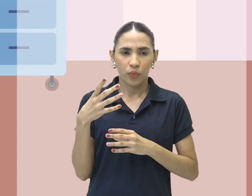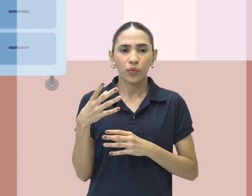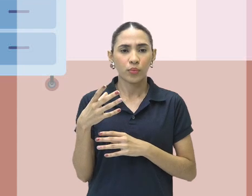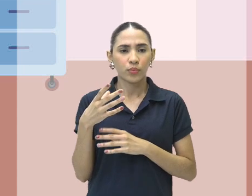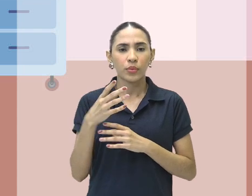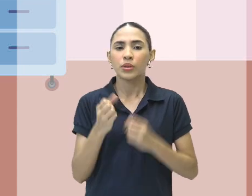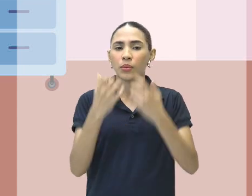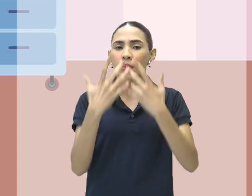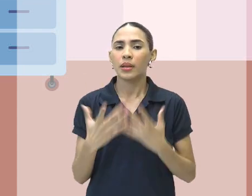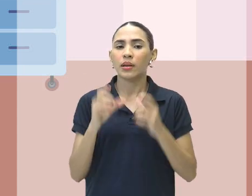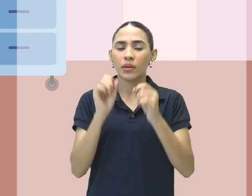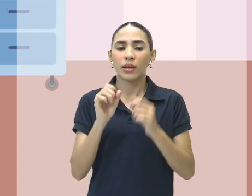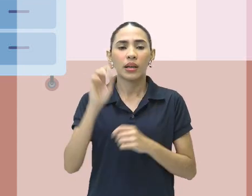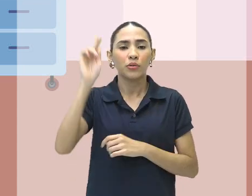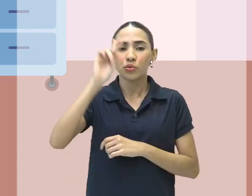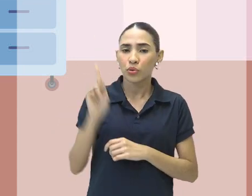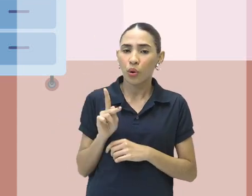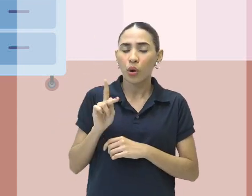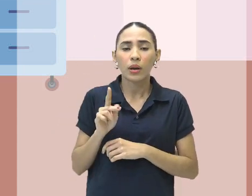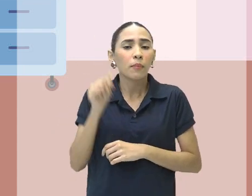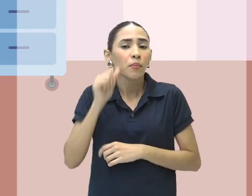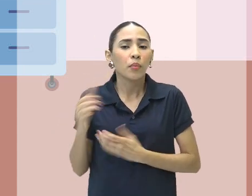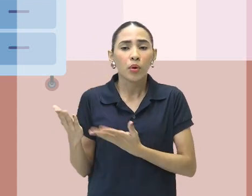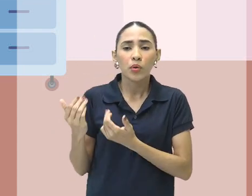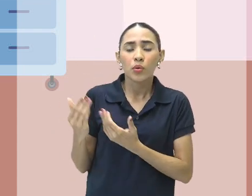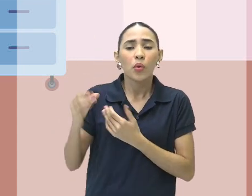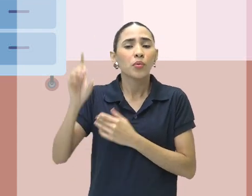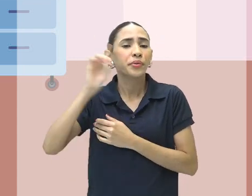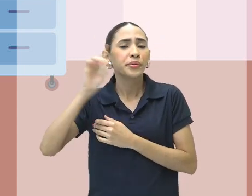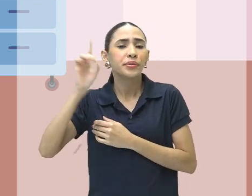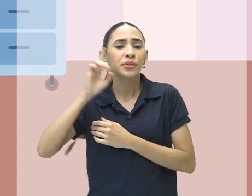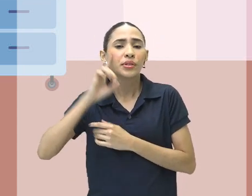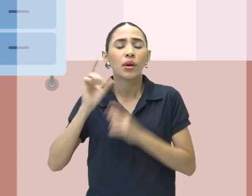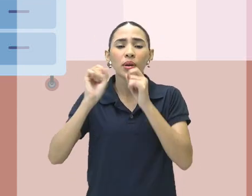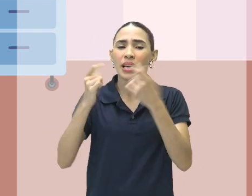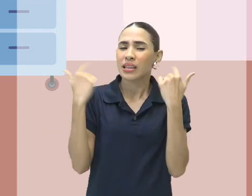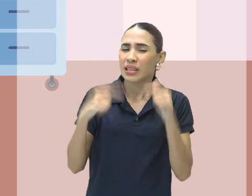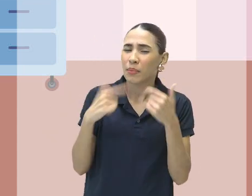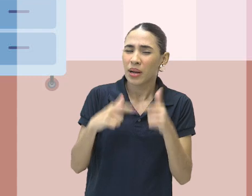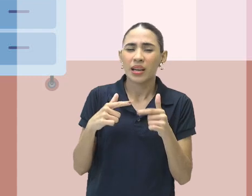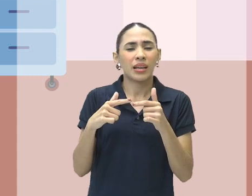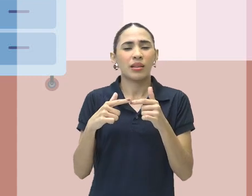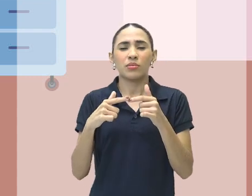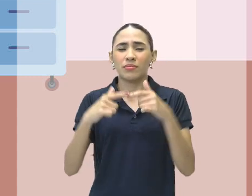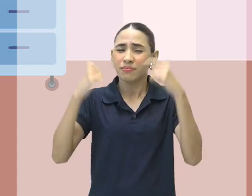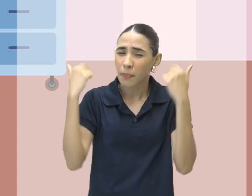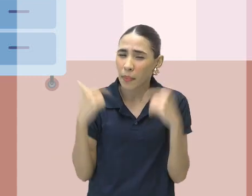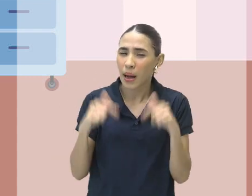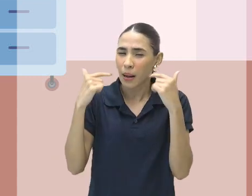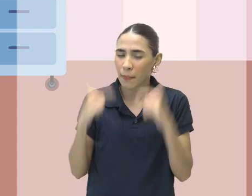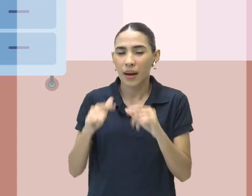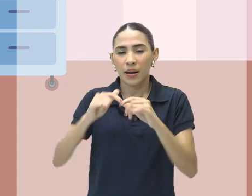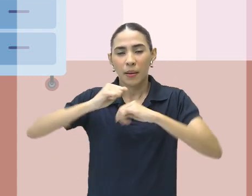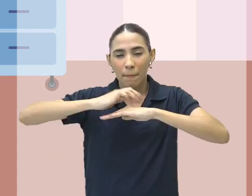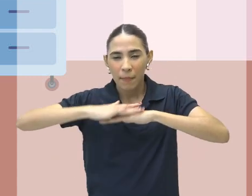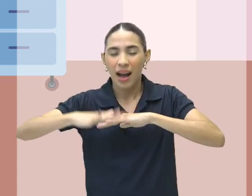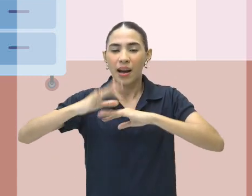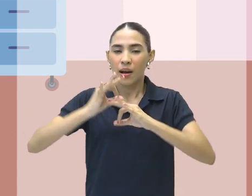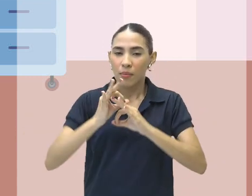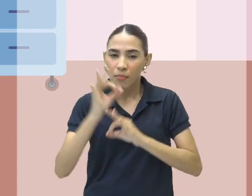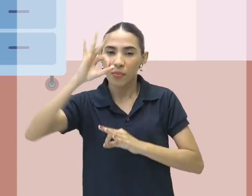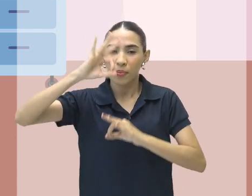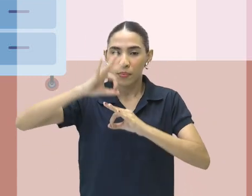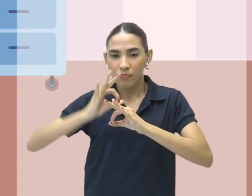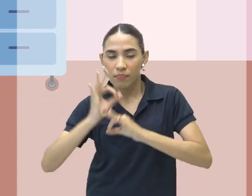que retrata aí a história de uma moça que passava os dias, né, trabalhando intensamente em um tear, né, que é essa